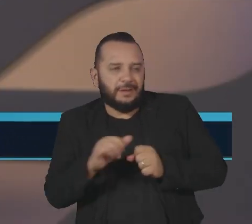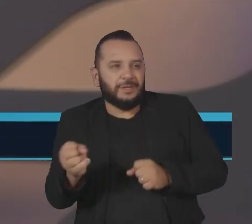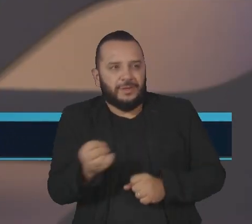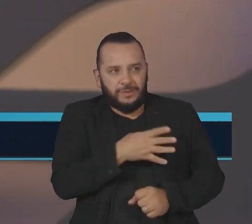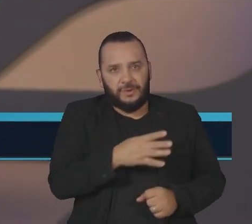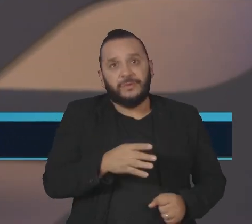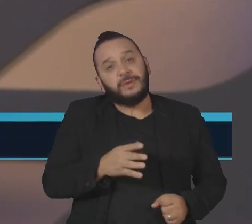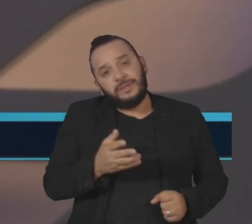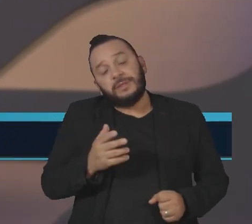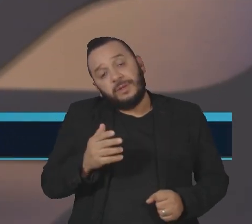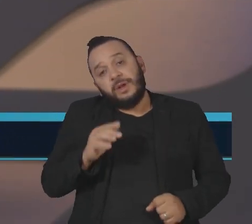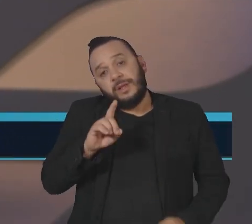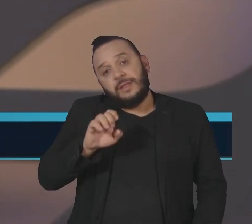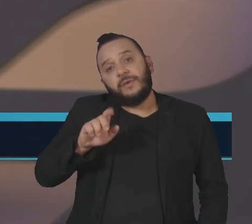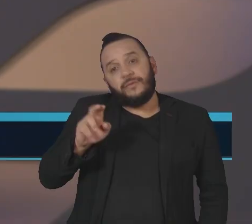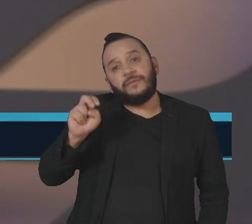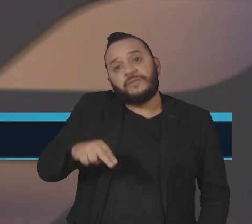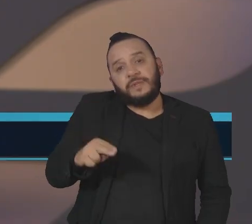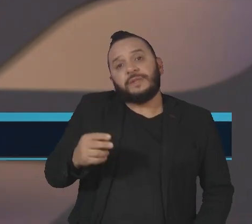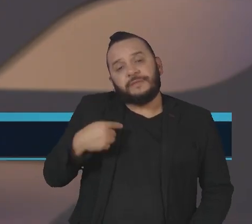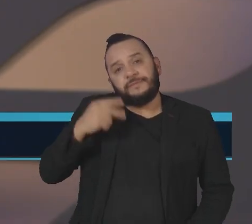assim, olhar hoje, né,